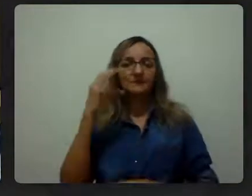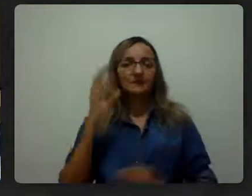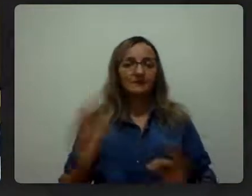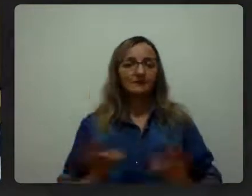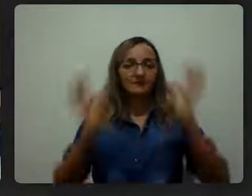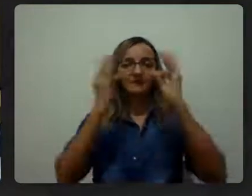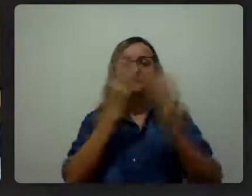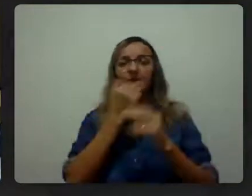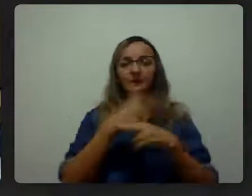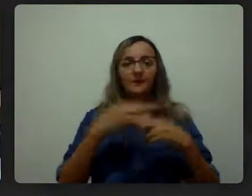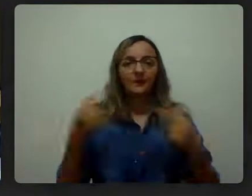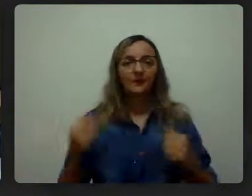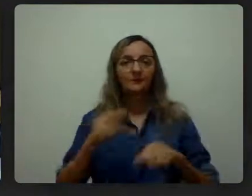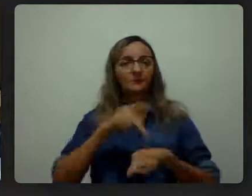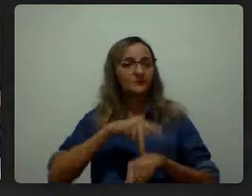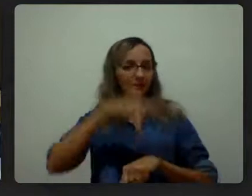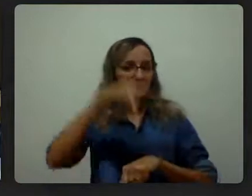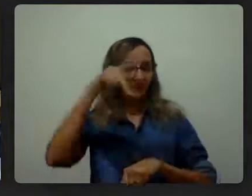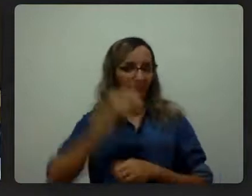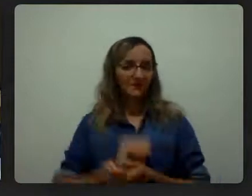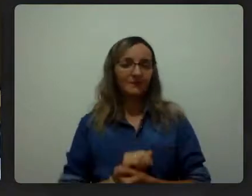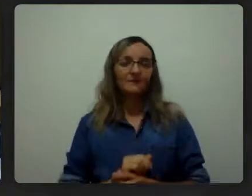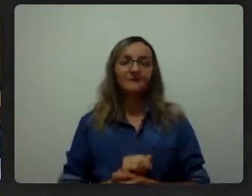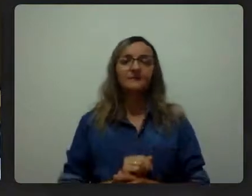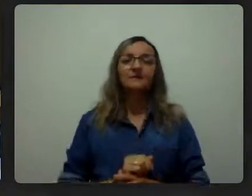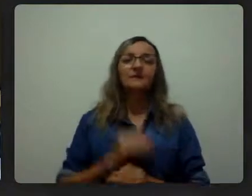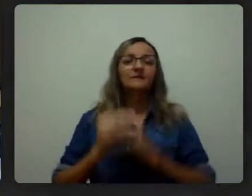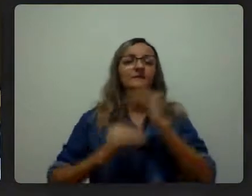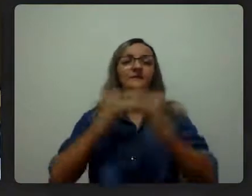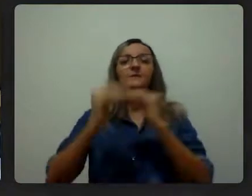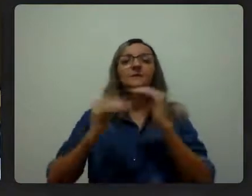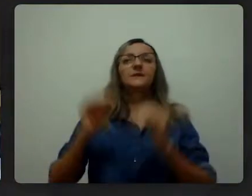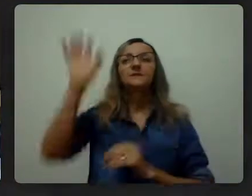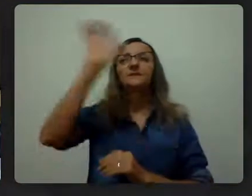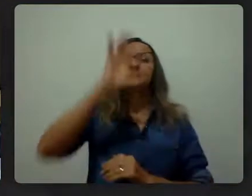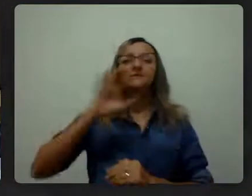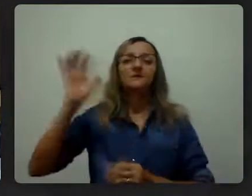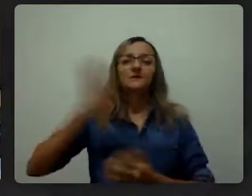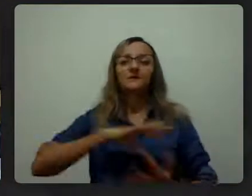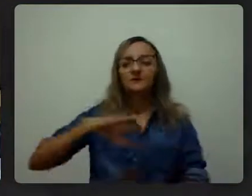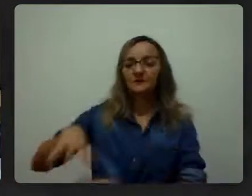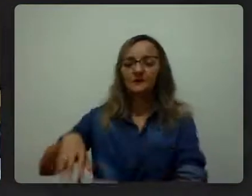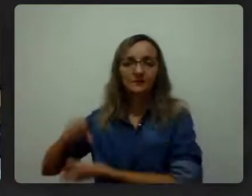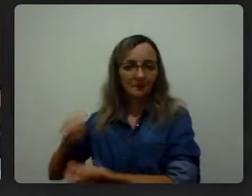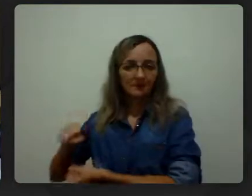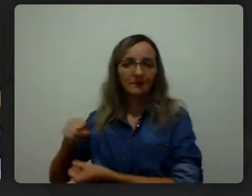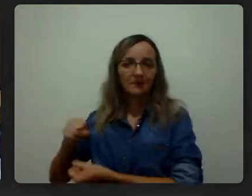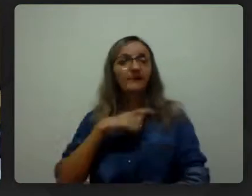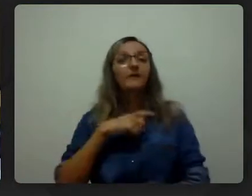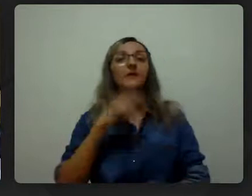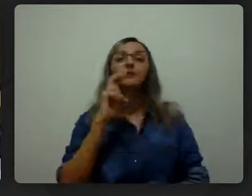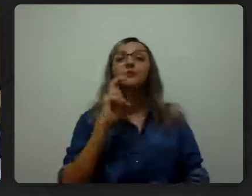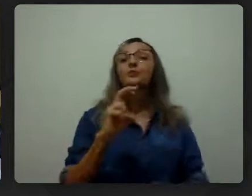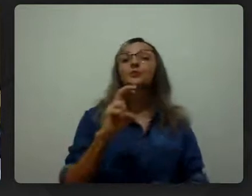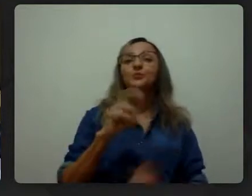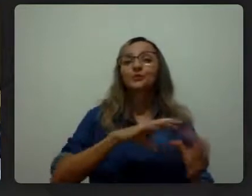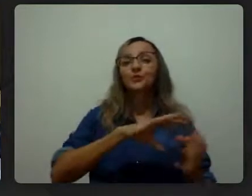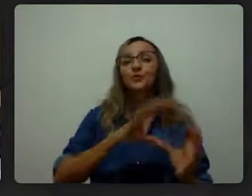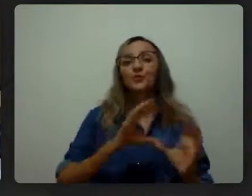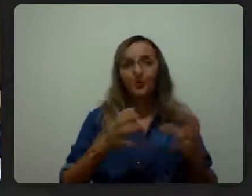nas turmas delas. E eu aplico nas minhas turmas e dá muito certo. Tem turmas novas que